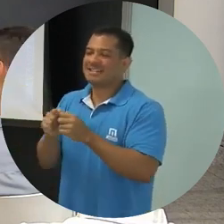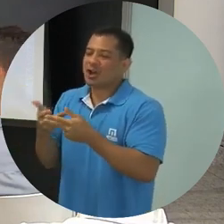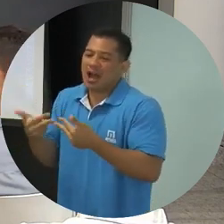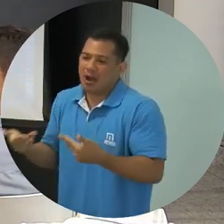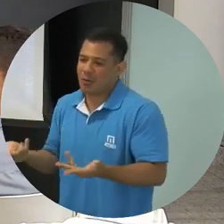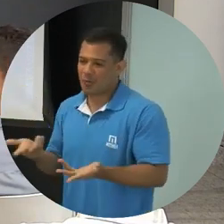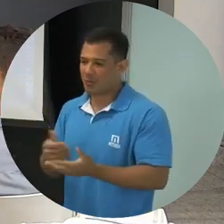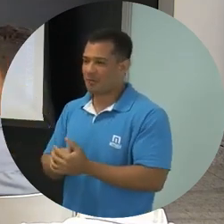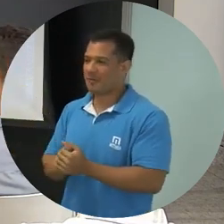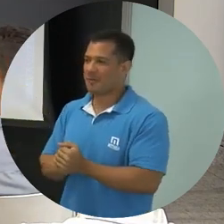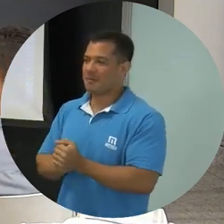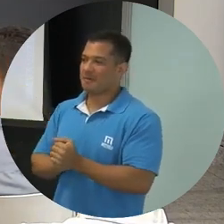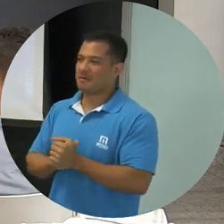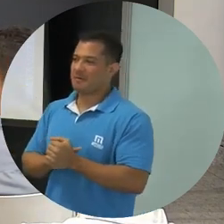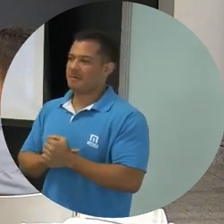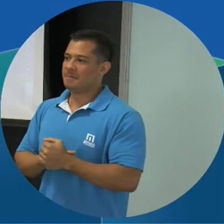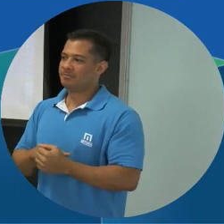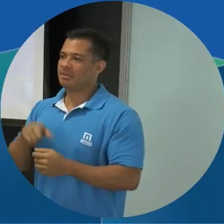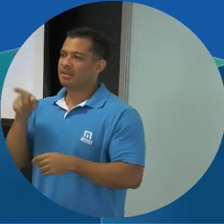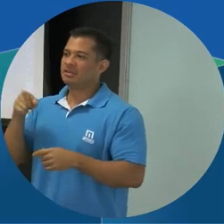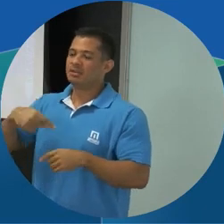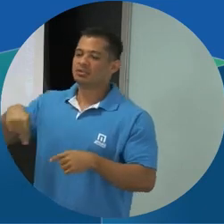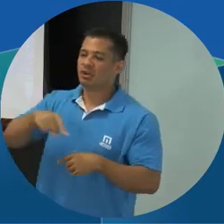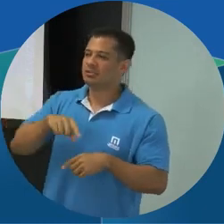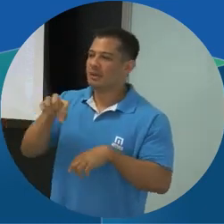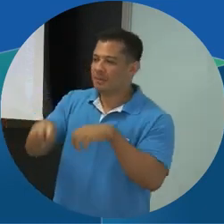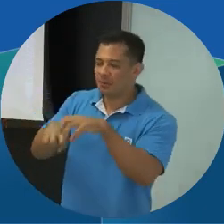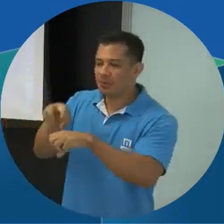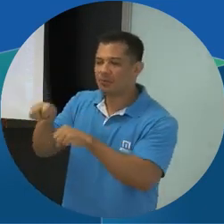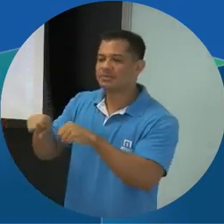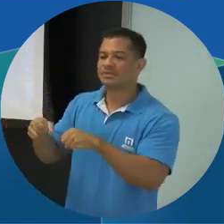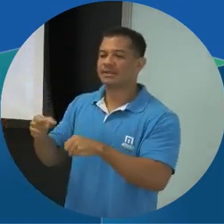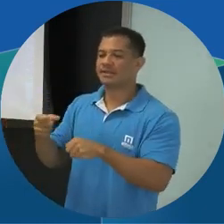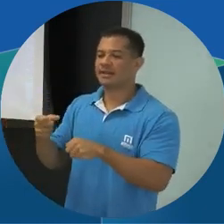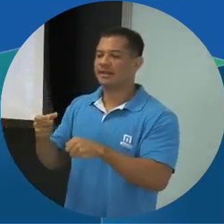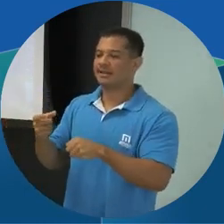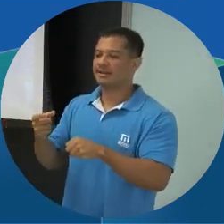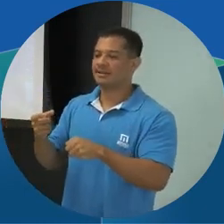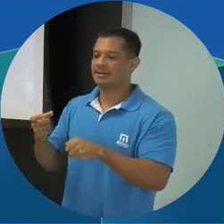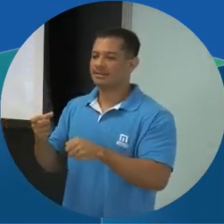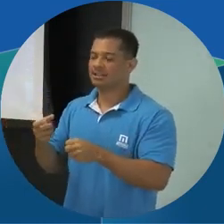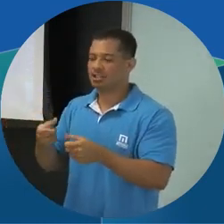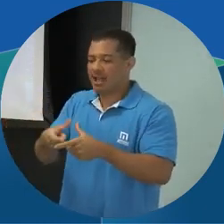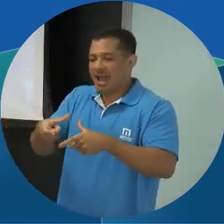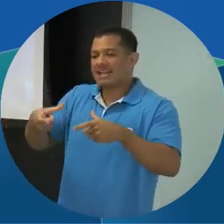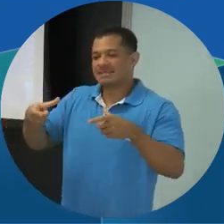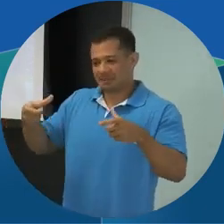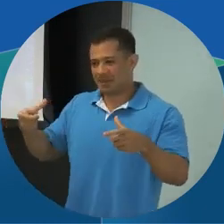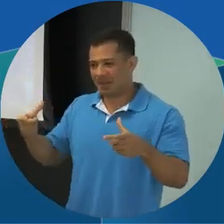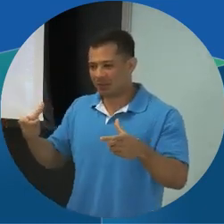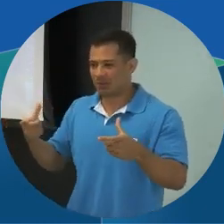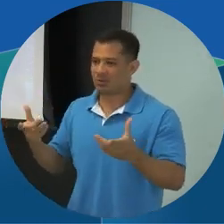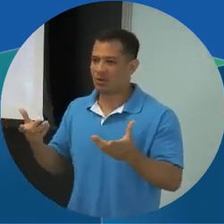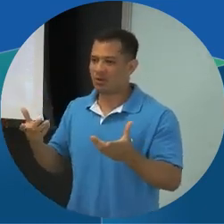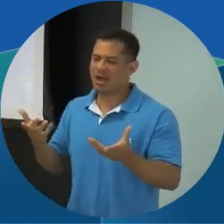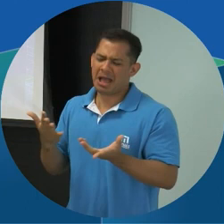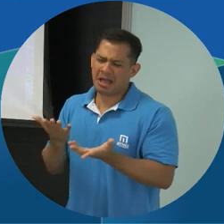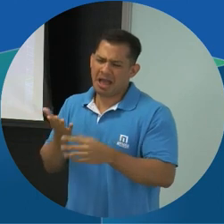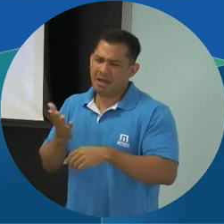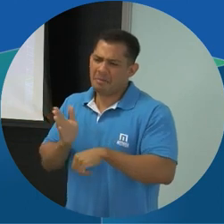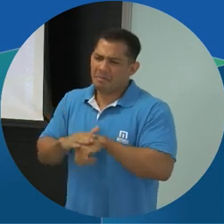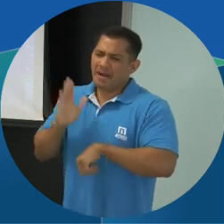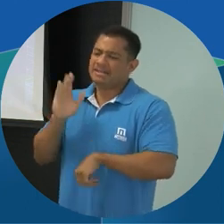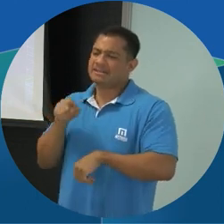nessa busca de M&A, nosso crescimento, diria assim, a maior parte do nosso crescimento